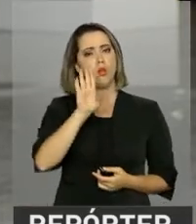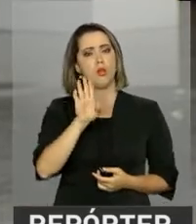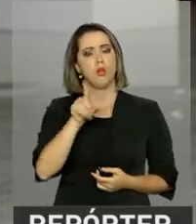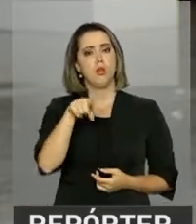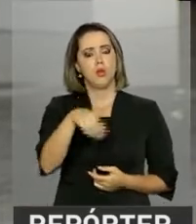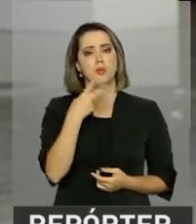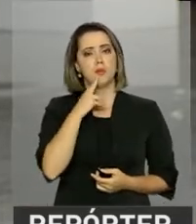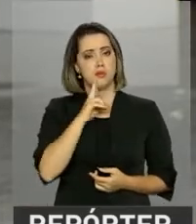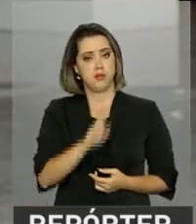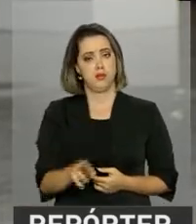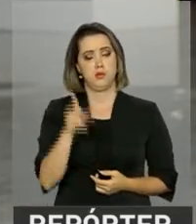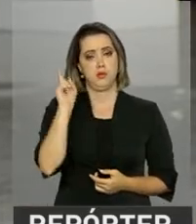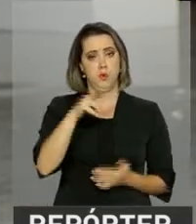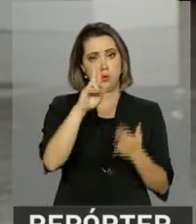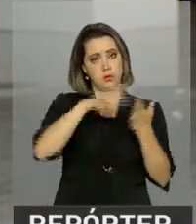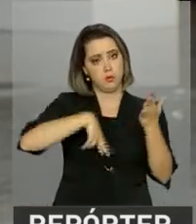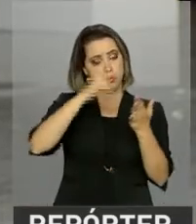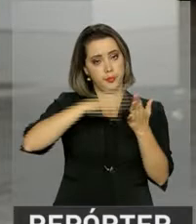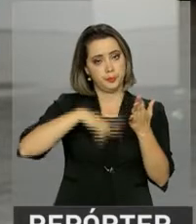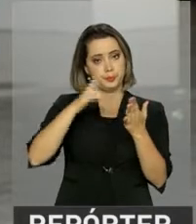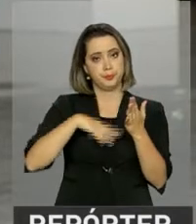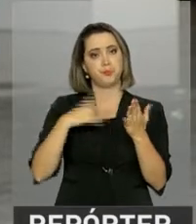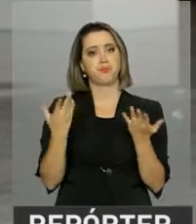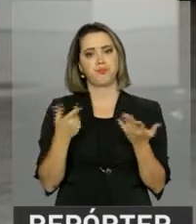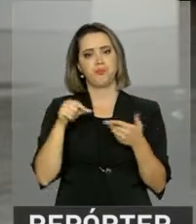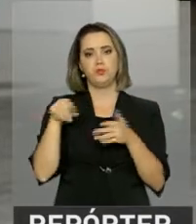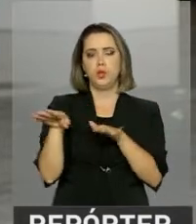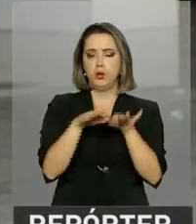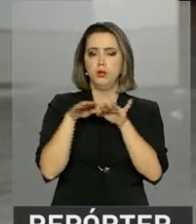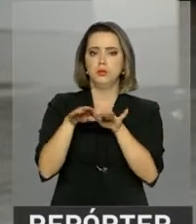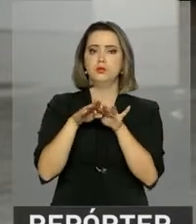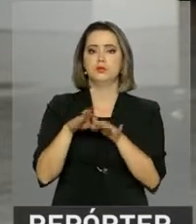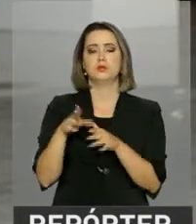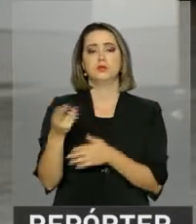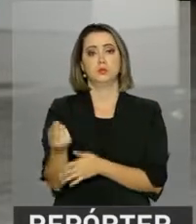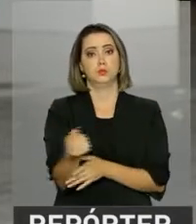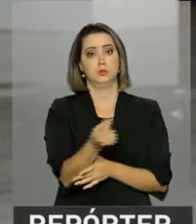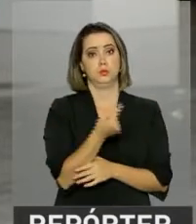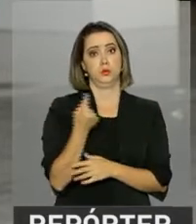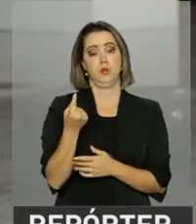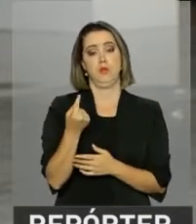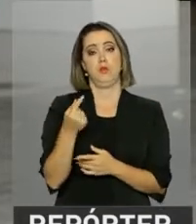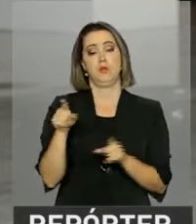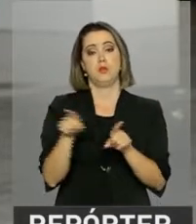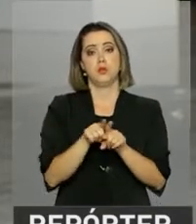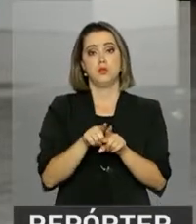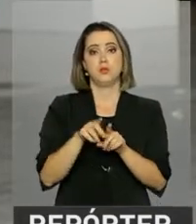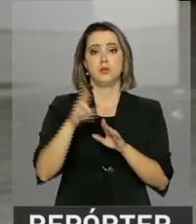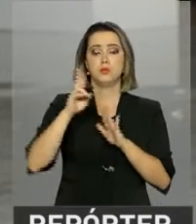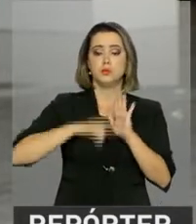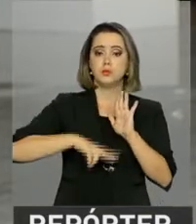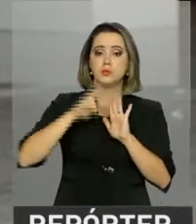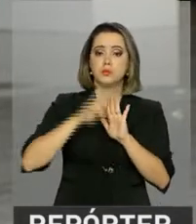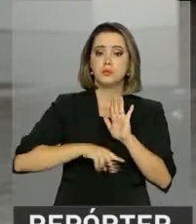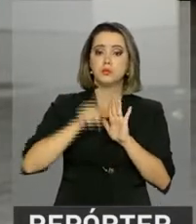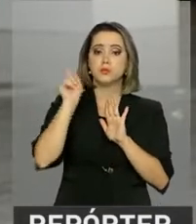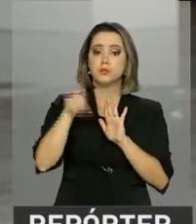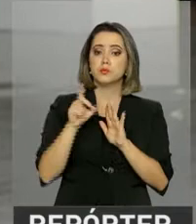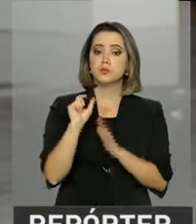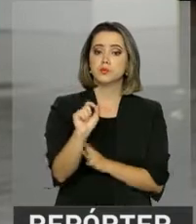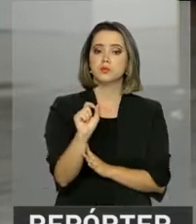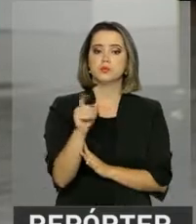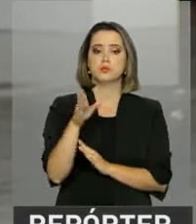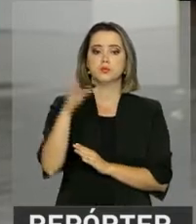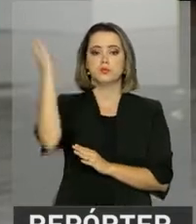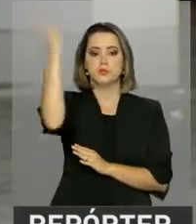conclusões do relatório do sistema de estabilidade financeira o relatório de estabilidade financeira é que o